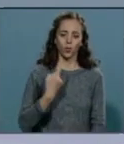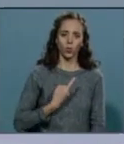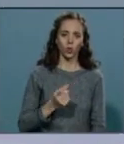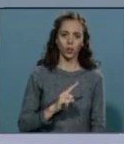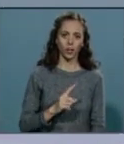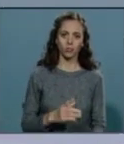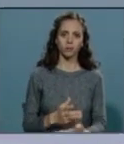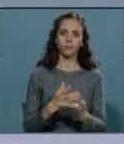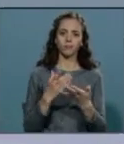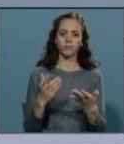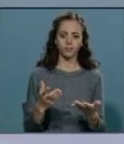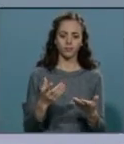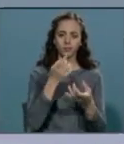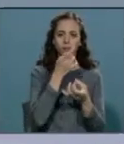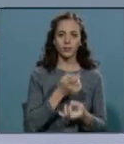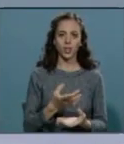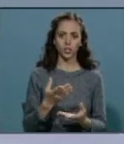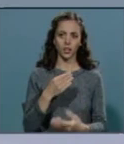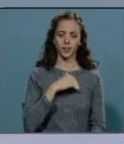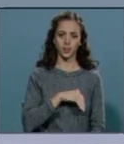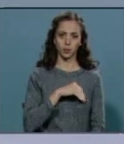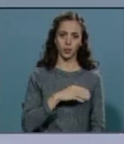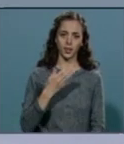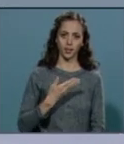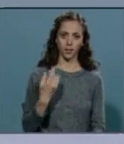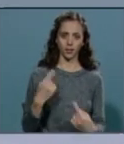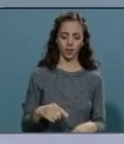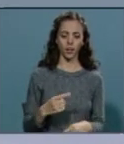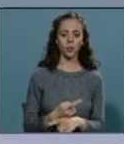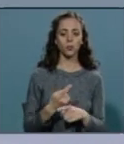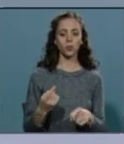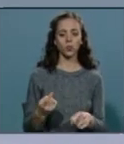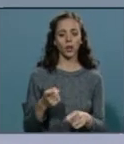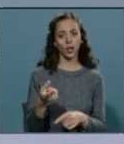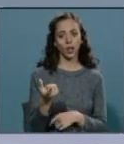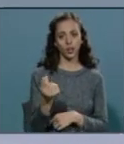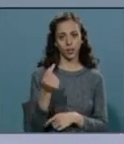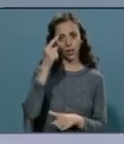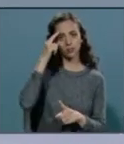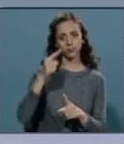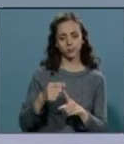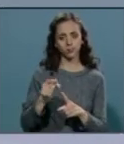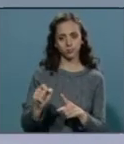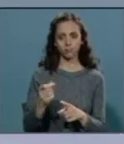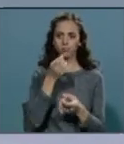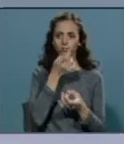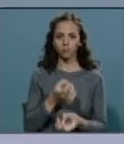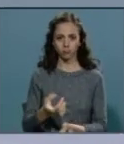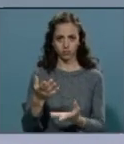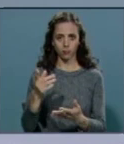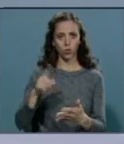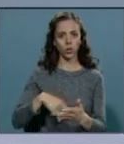deve digamos deixar de receber aquilo que têm direito porque essa são verbas destinadas a compensar